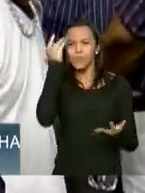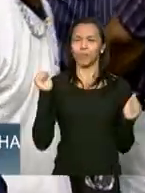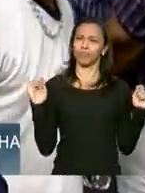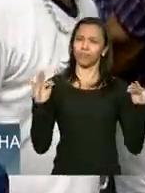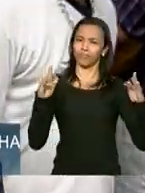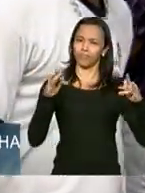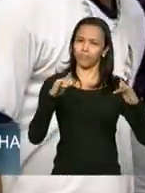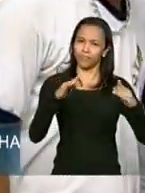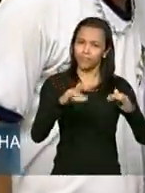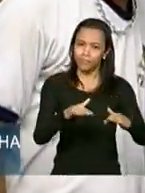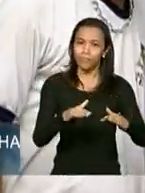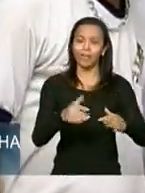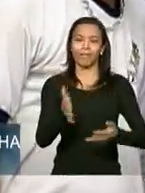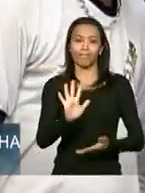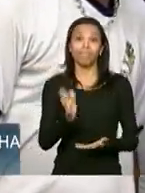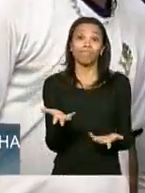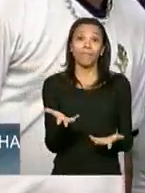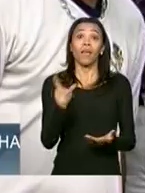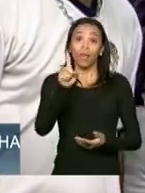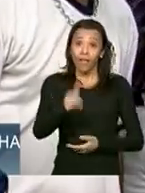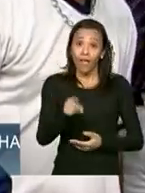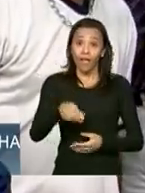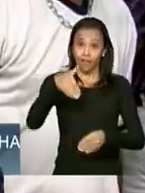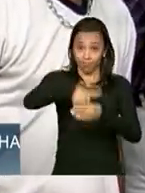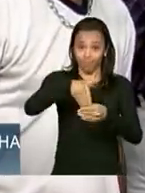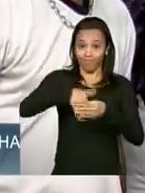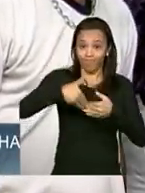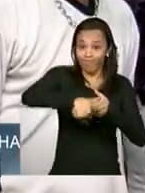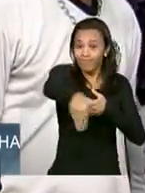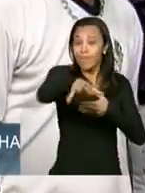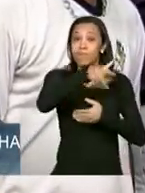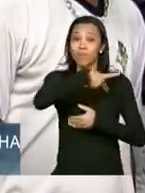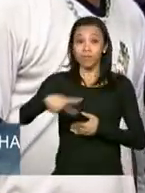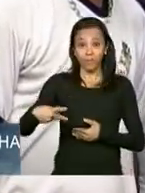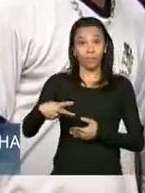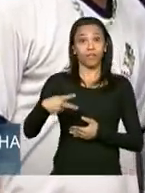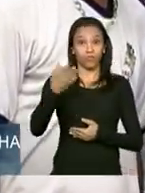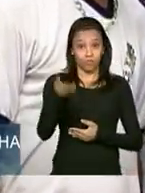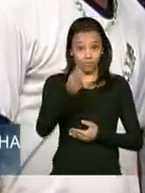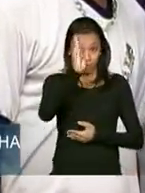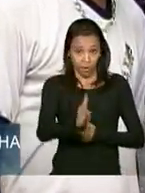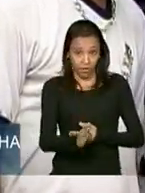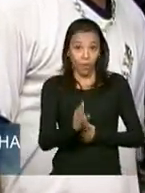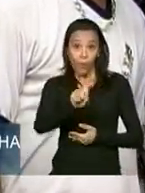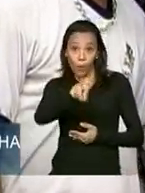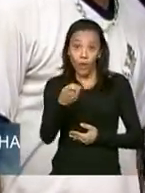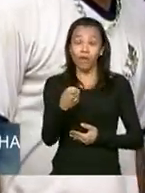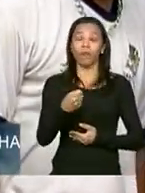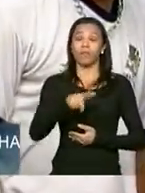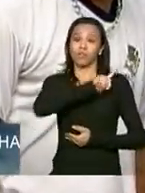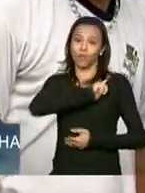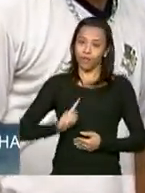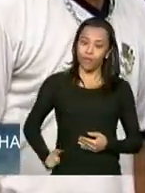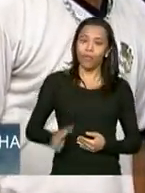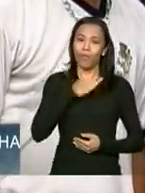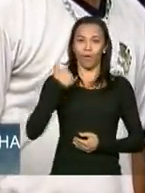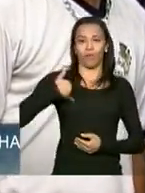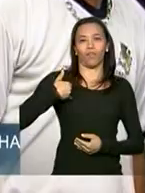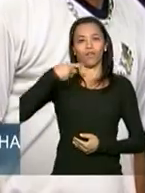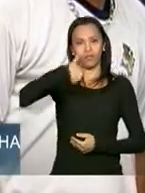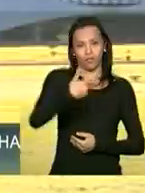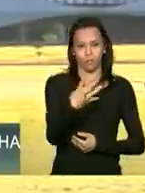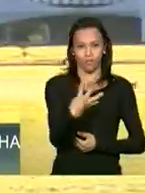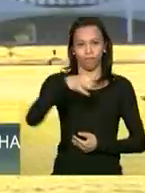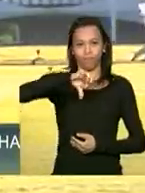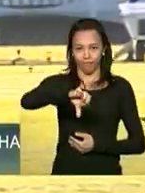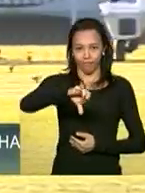despedir de Eduardo Campos. Candidato à presidência da República, o ex-governador do estado de Pernambuco morreu aos 49